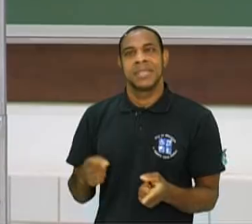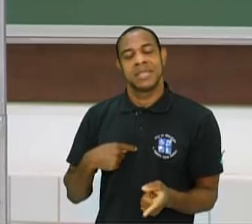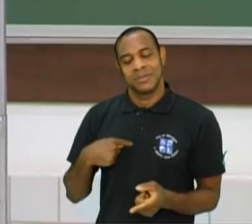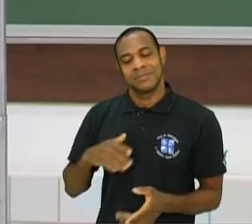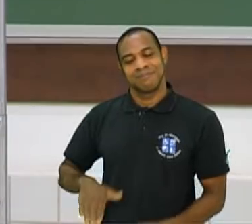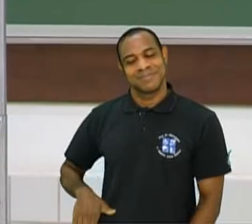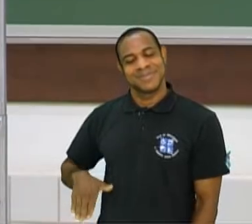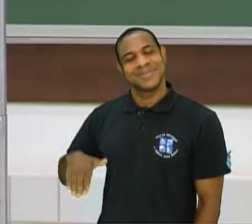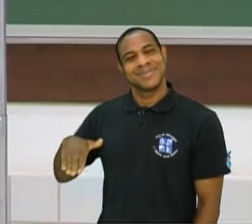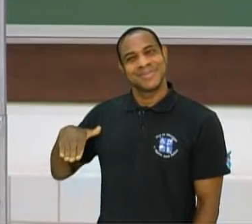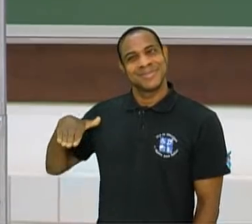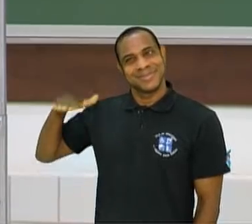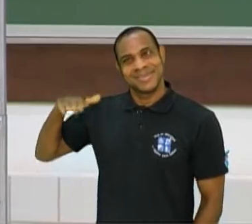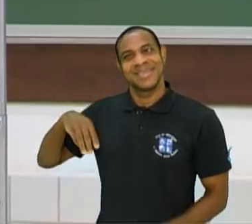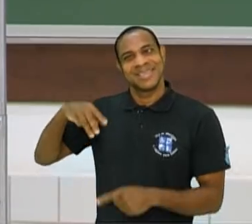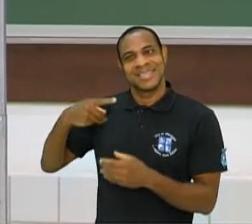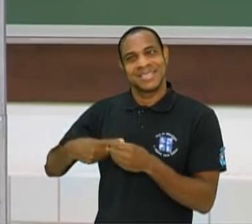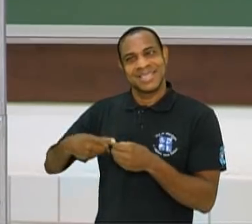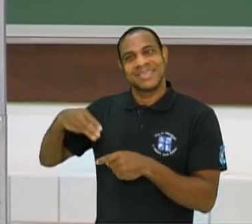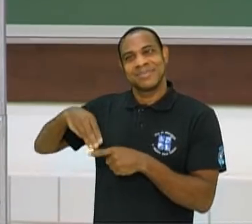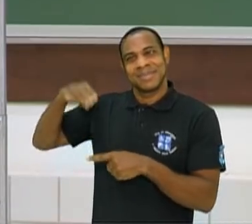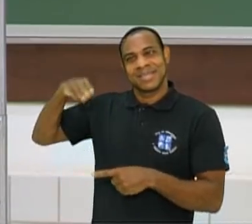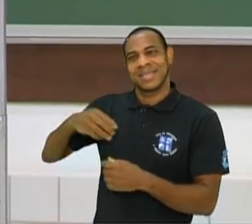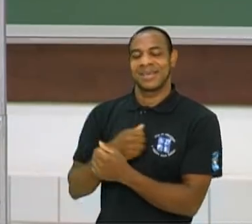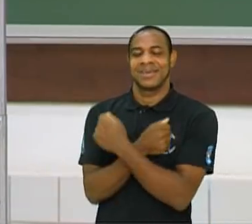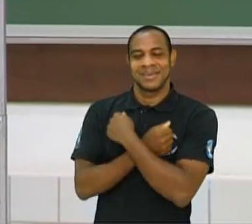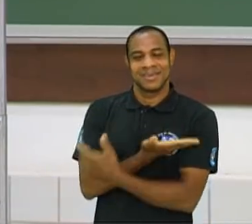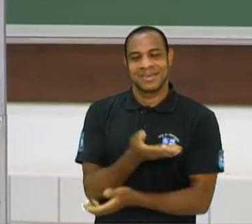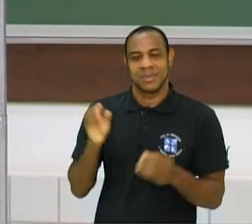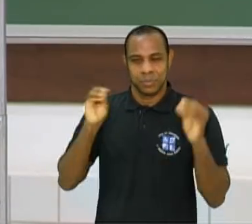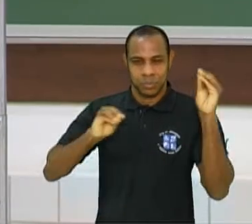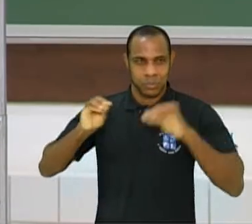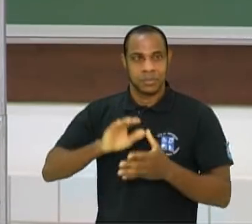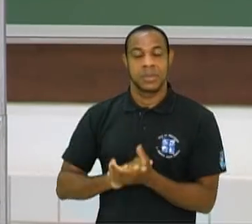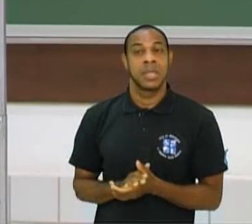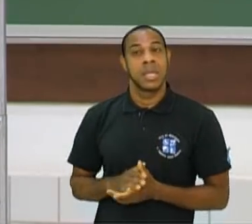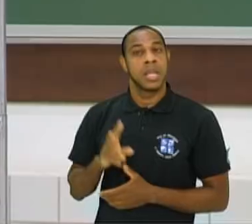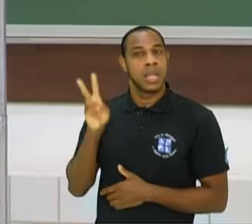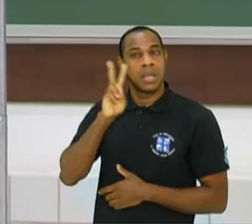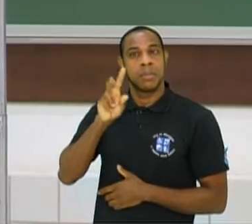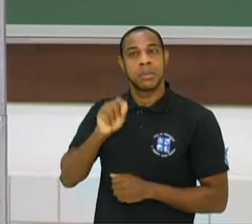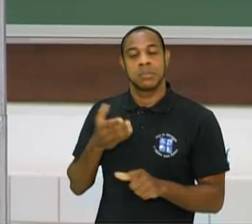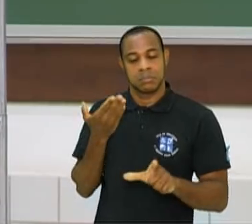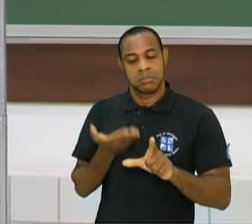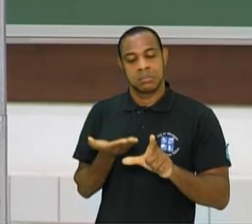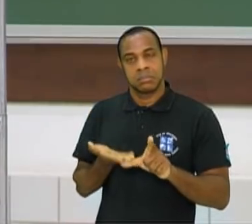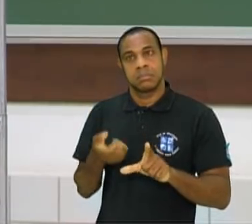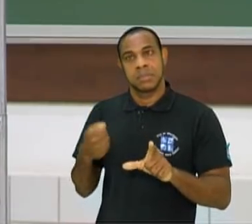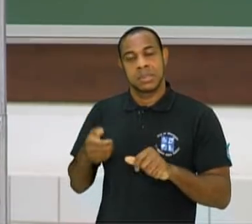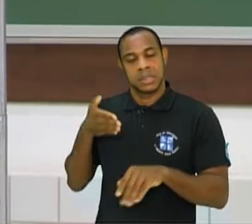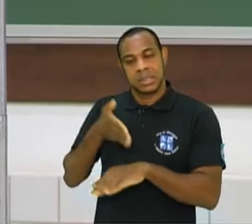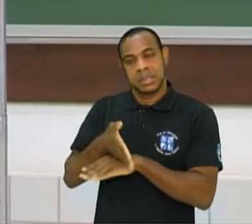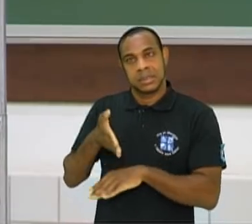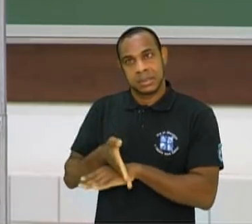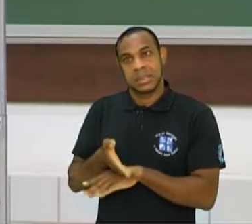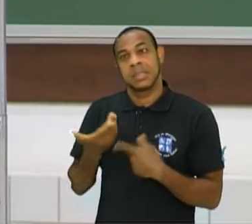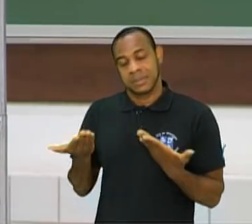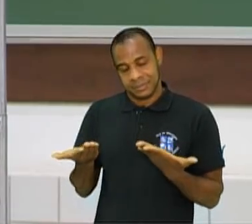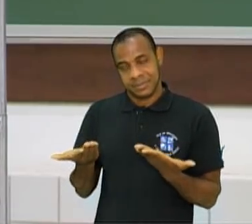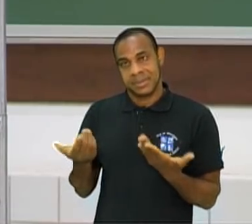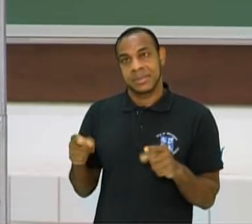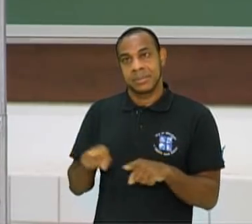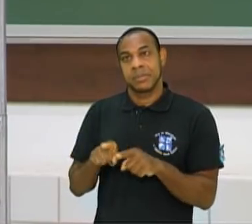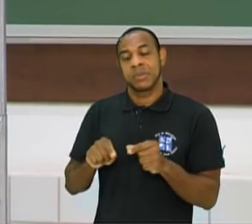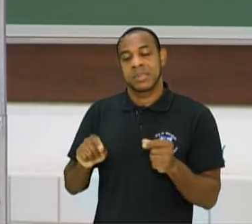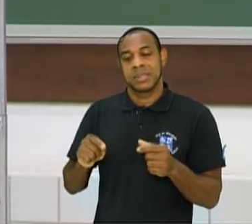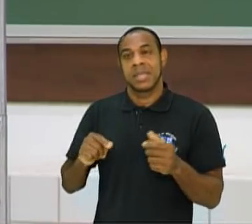aí para todos vocês. Lembrando, galera, que vocês precisam entrar lá no Classroom e registrar a frequência de vocês.